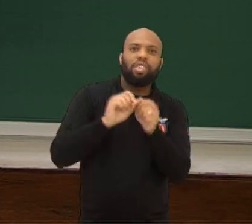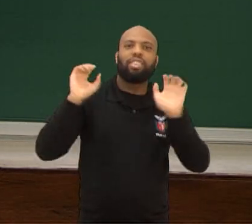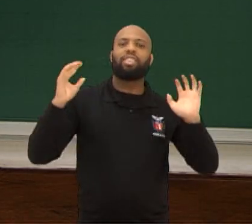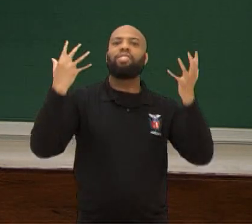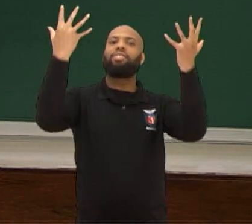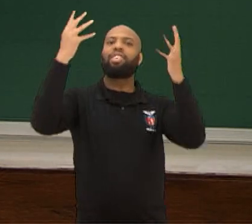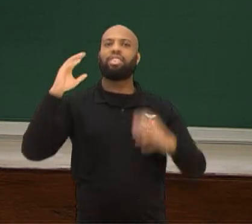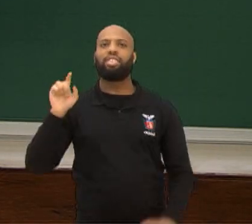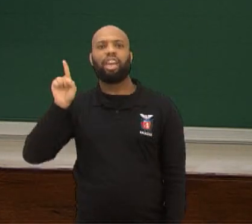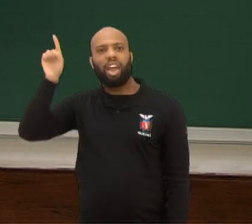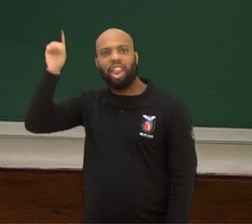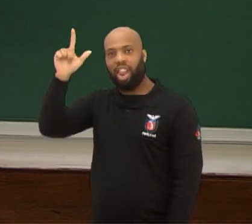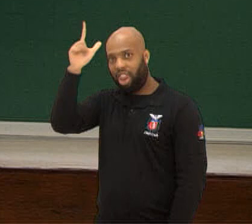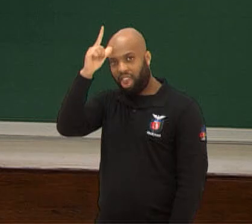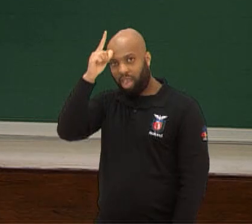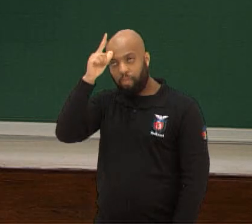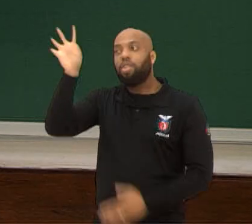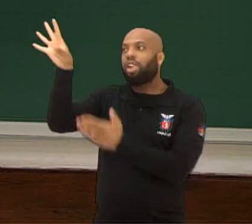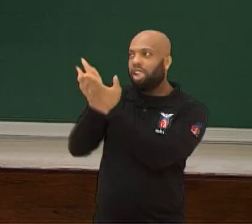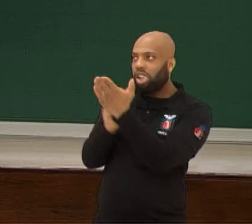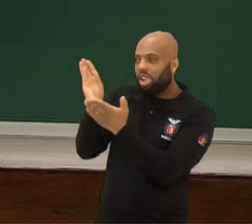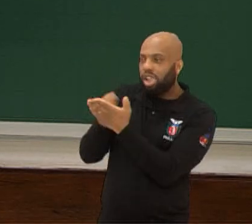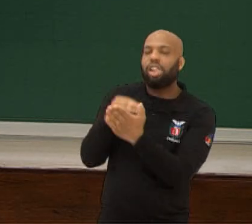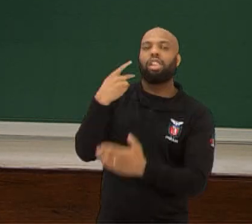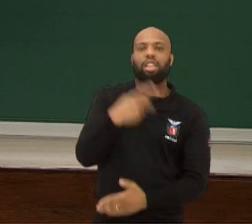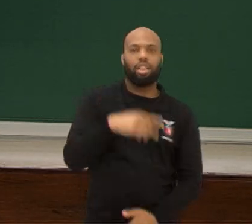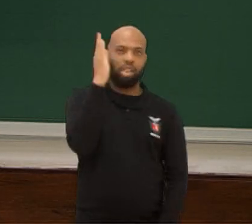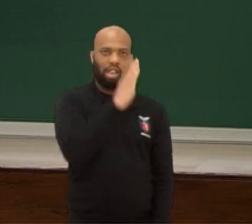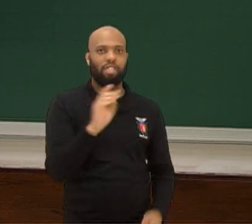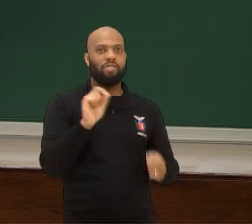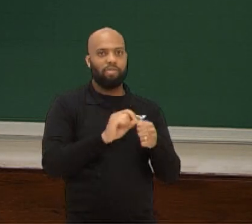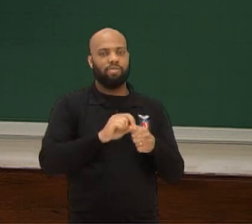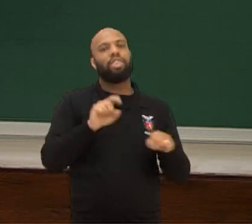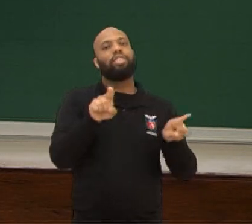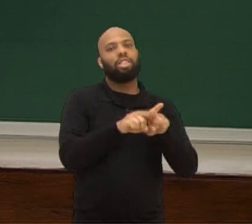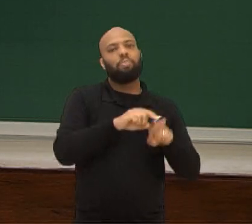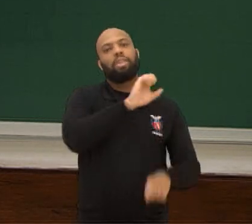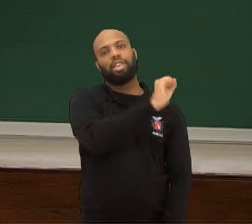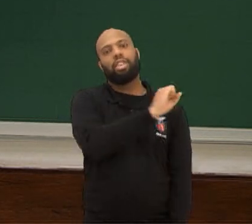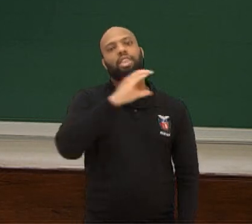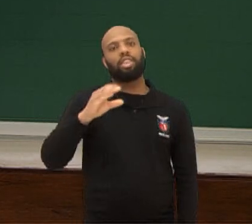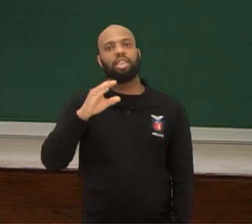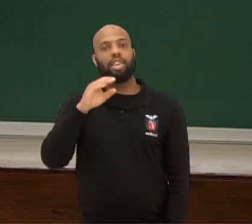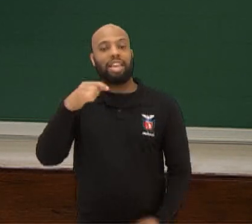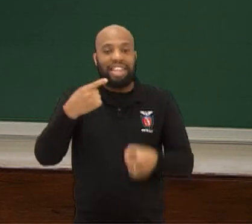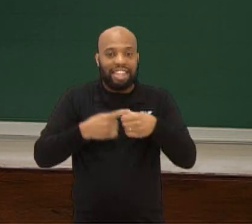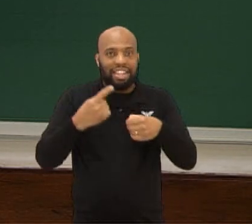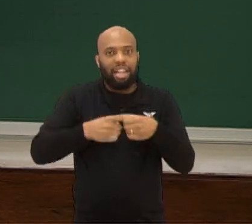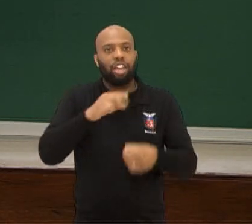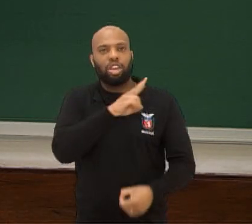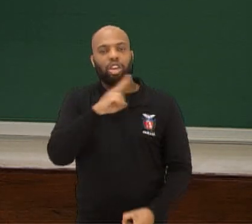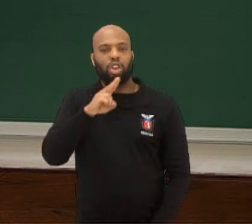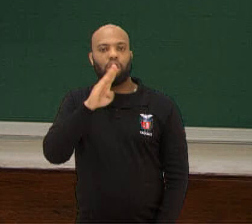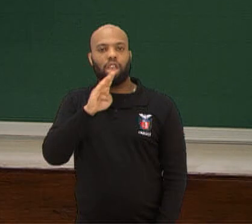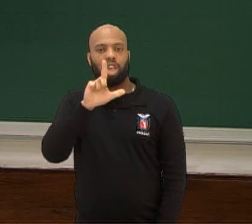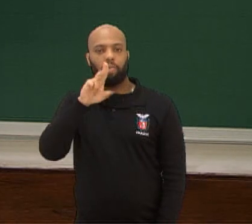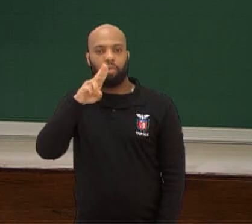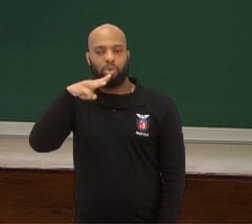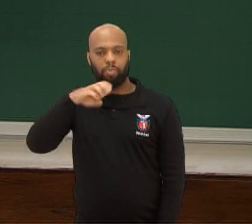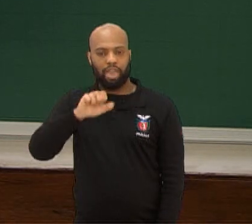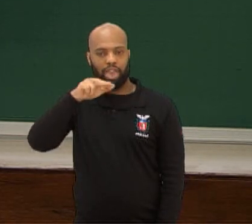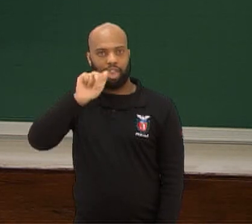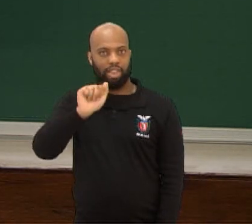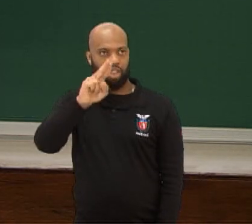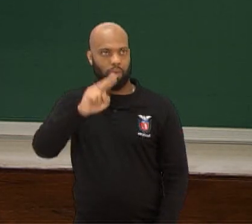que acontecia lá em Munique, eles vêm para o Brasil e aí refazem aqui para relembrar sua cultura, seu modo de viver lá no